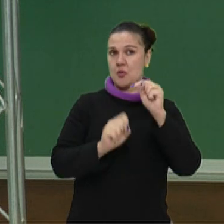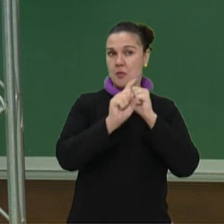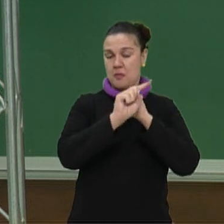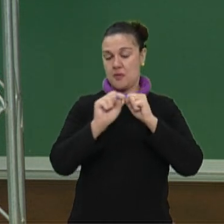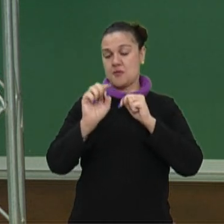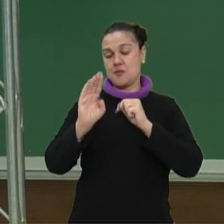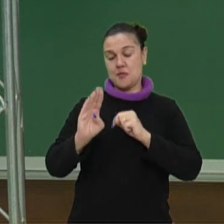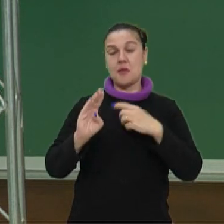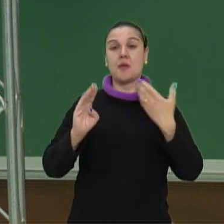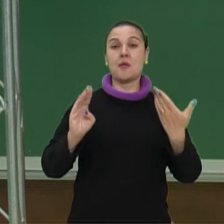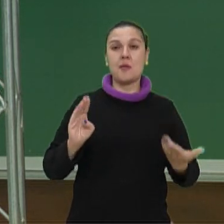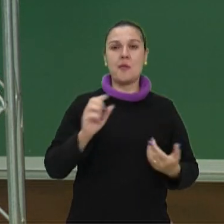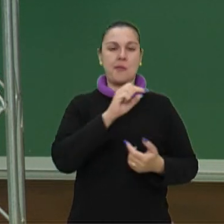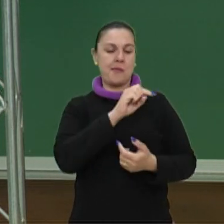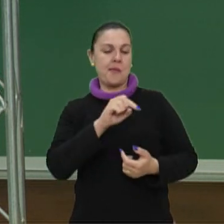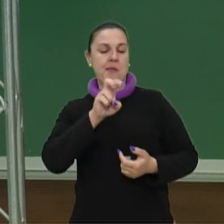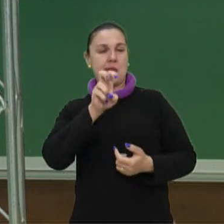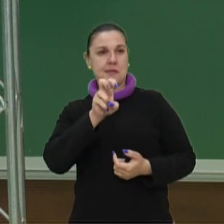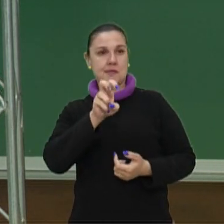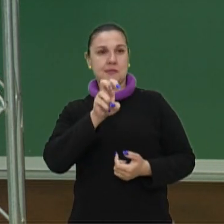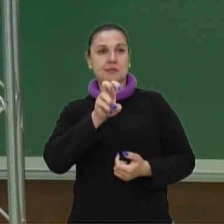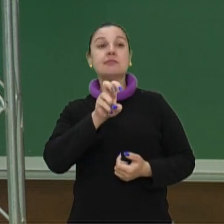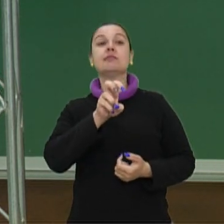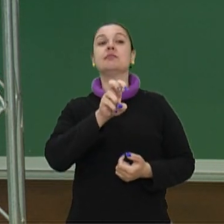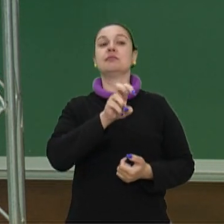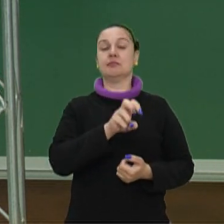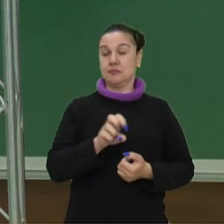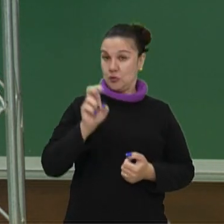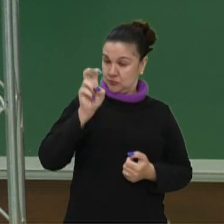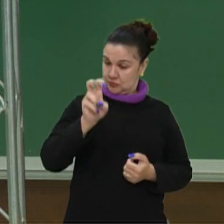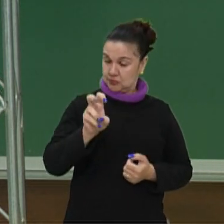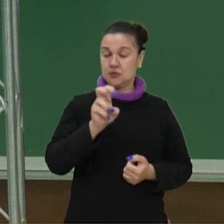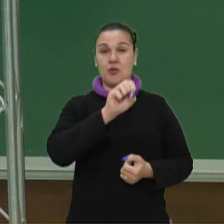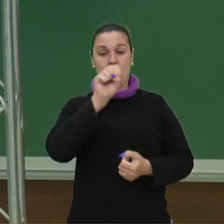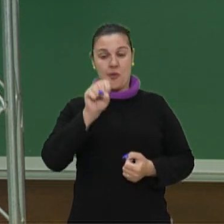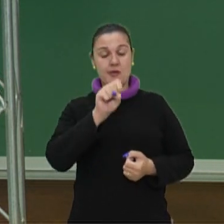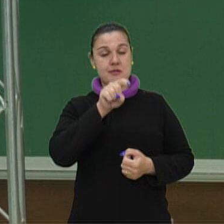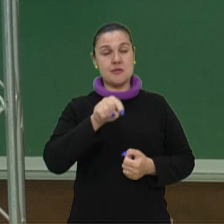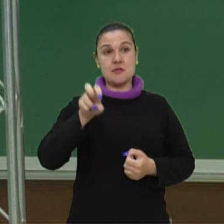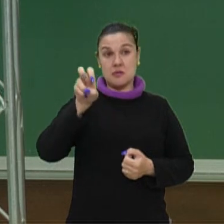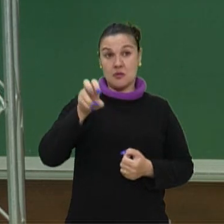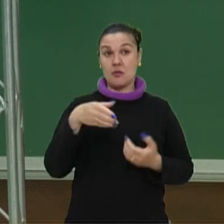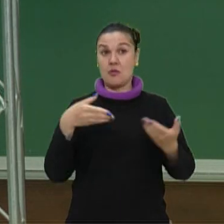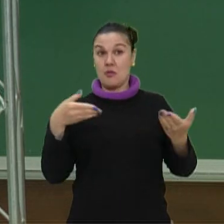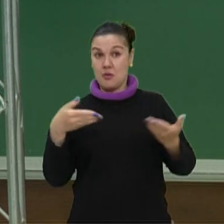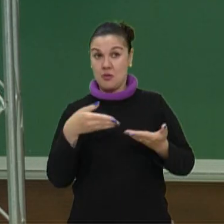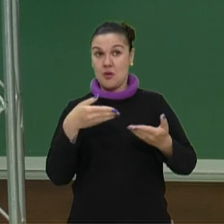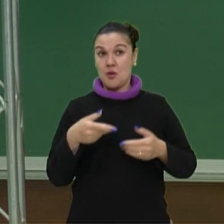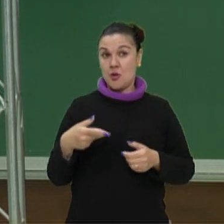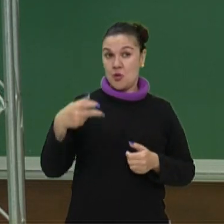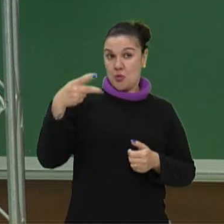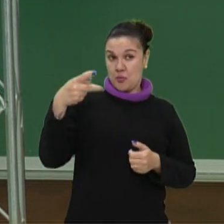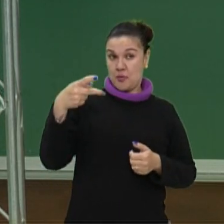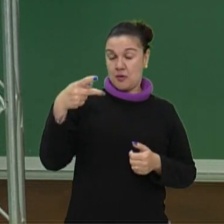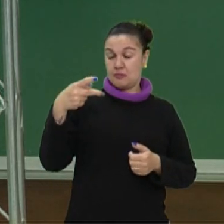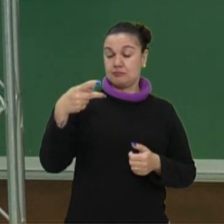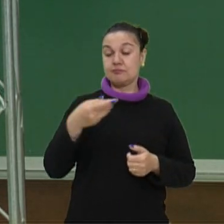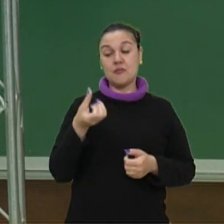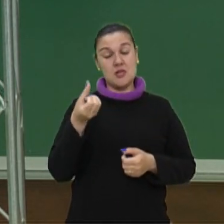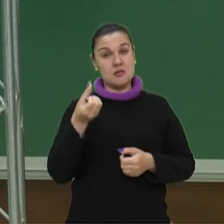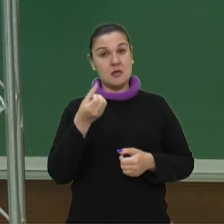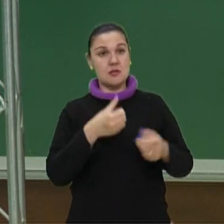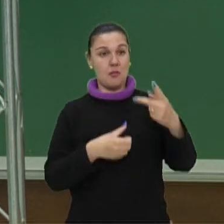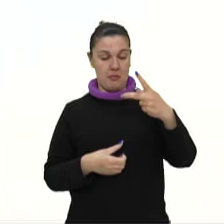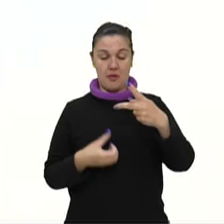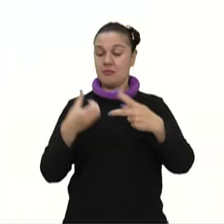o sinal trocado. O b é menos 5, se eu troco o sinal, vai ficar 5, então a soma é 5. E o produto é o c é 6,